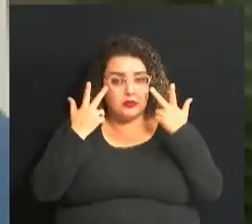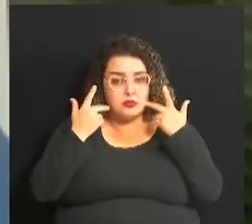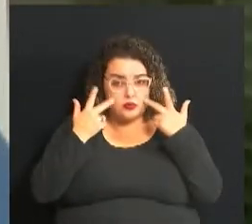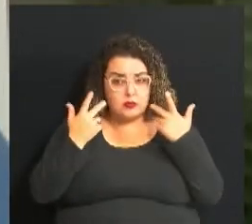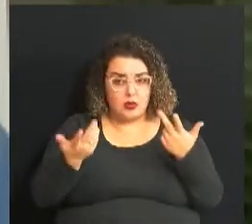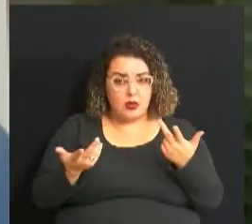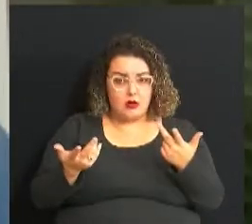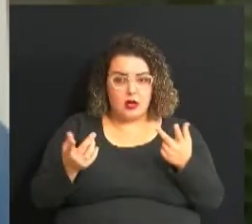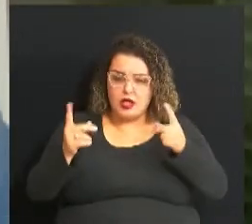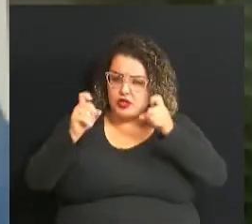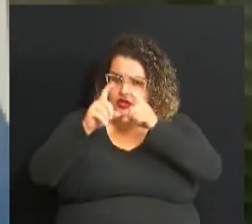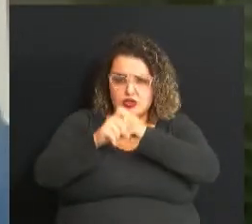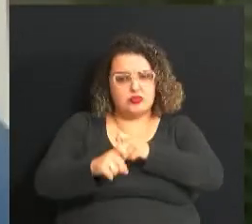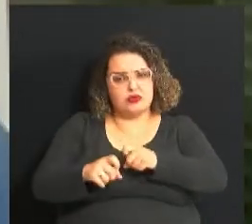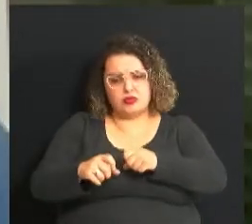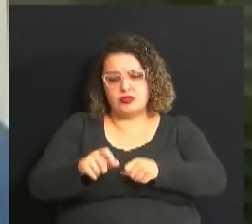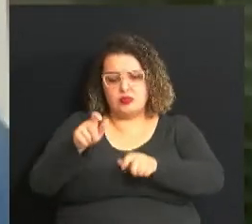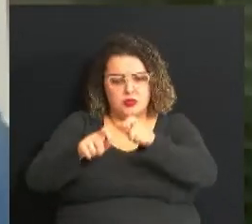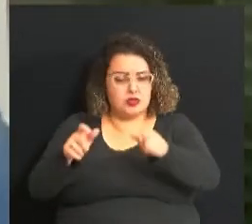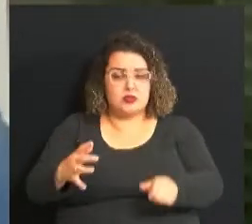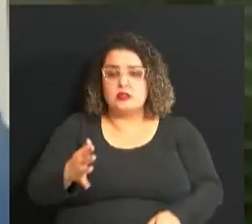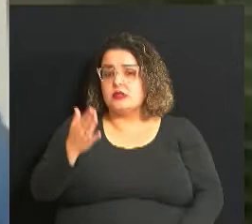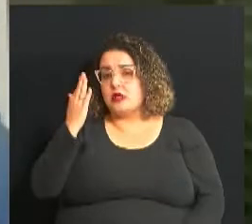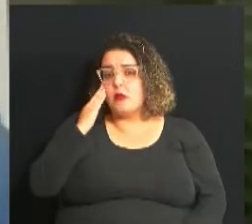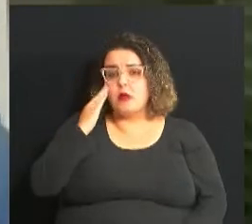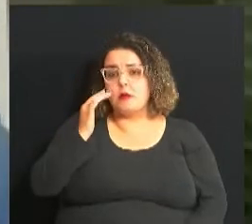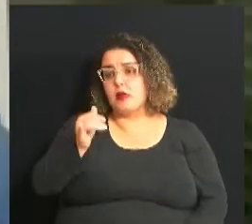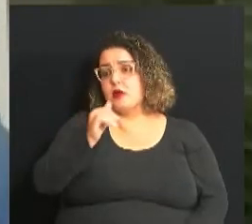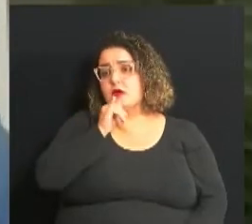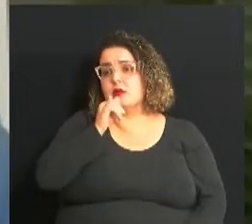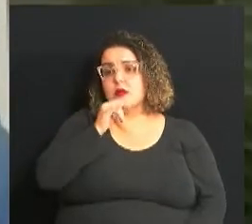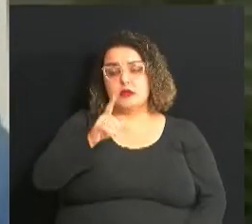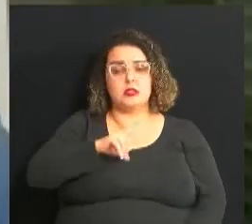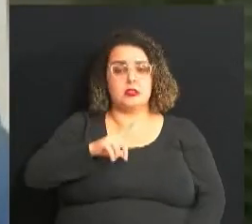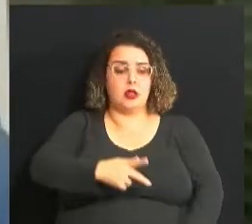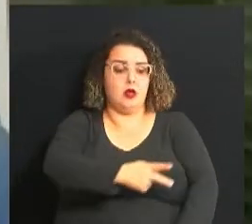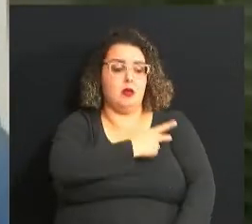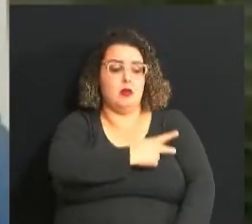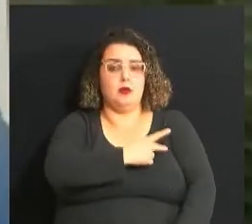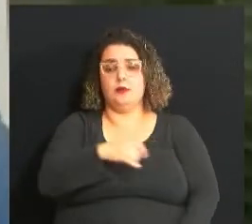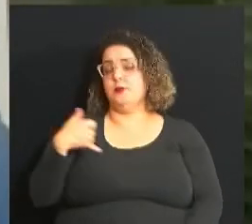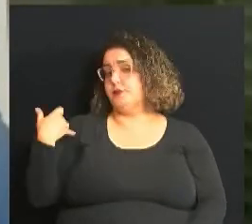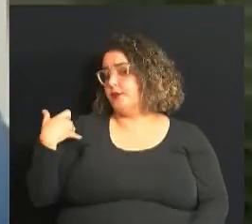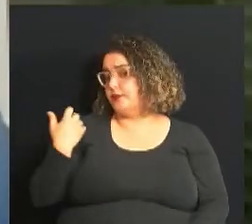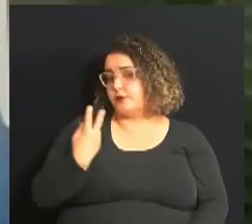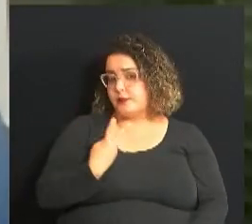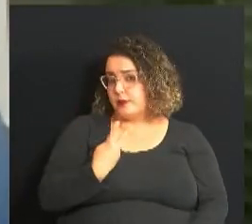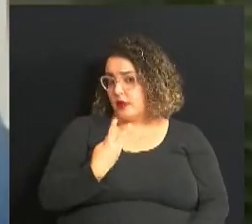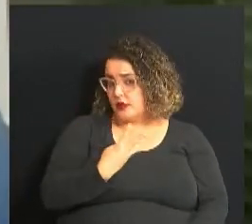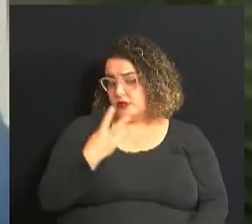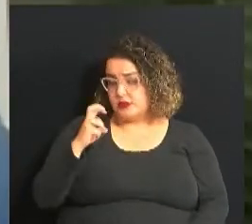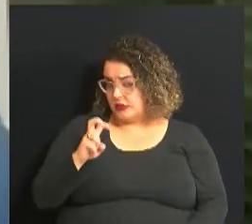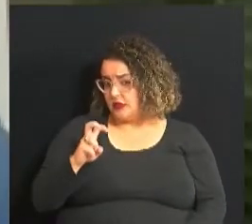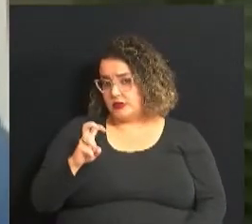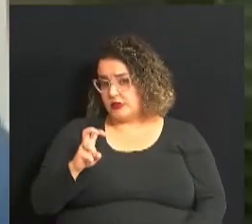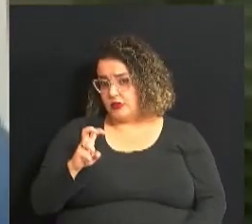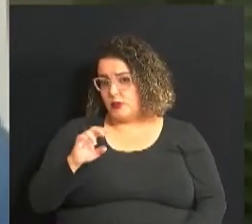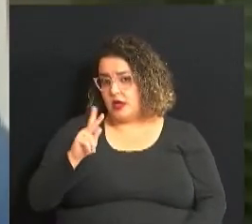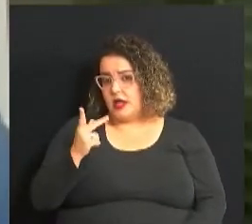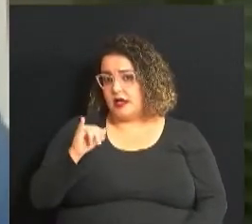muito difícil o indivíduo saber, por exemplo, que ele pode ter uma hipertensão aos 35 anos, ele pode ter um infarto